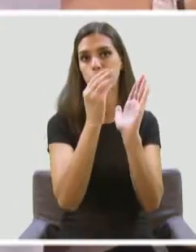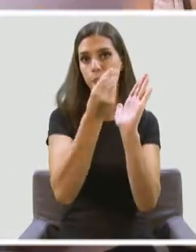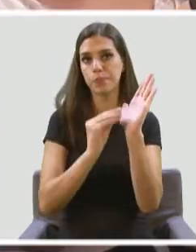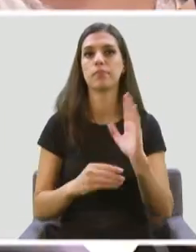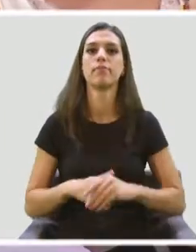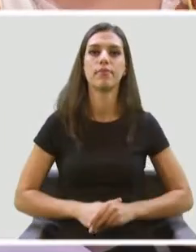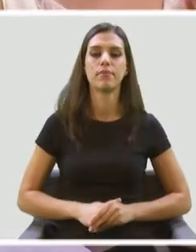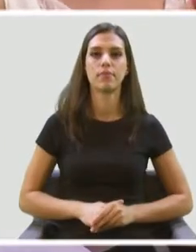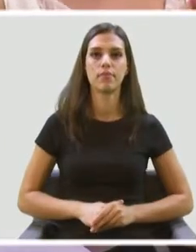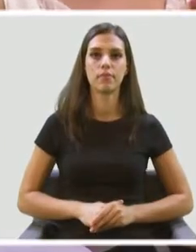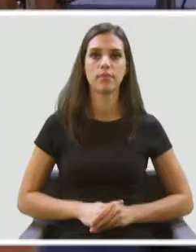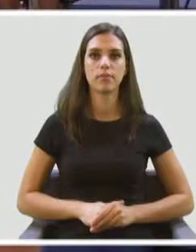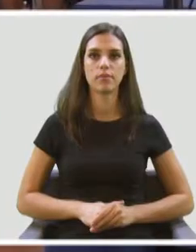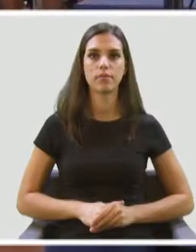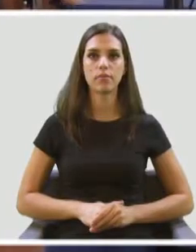formulário, claro.